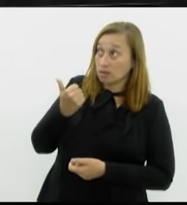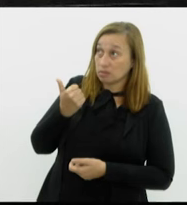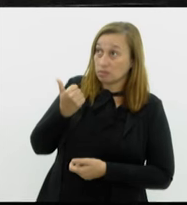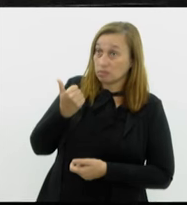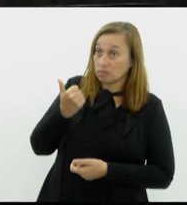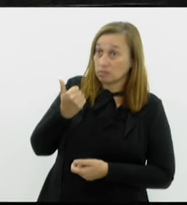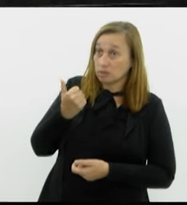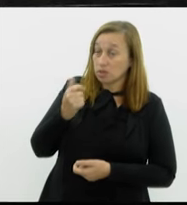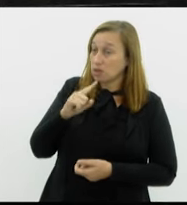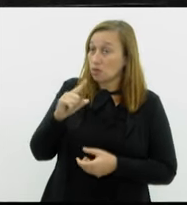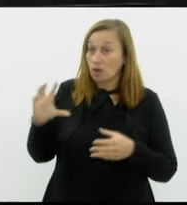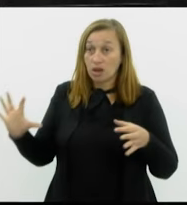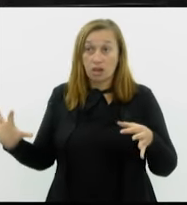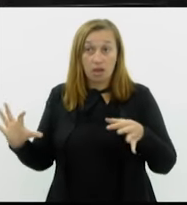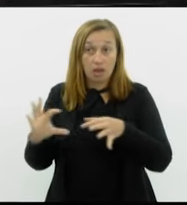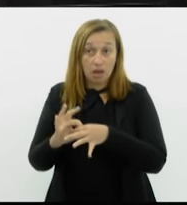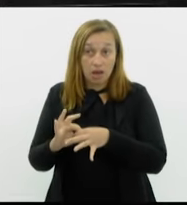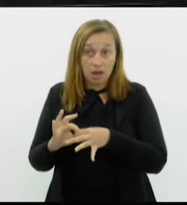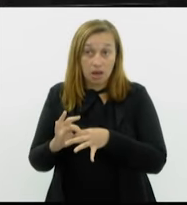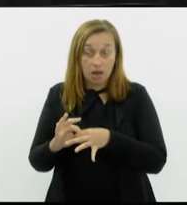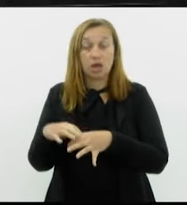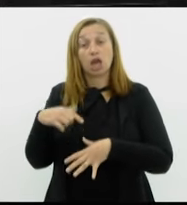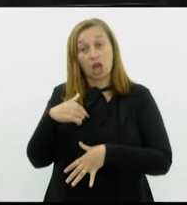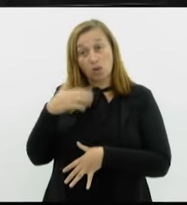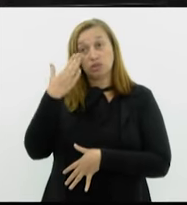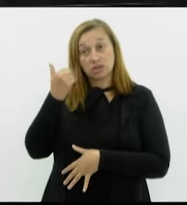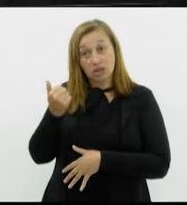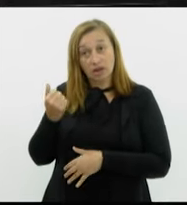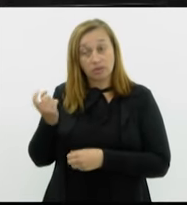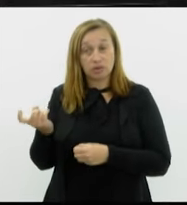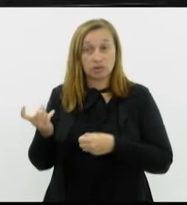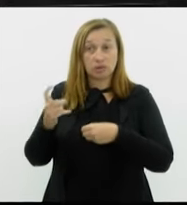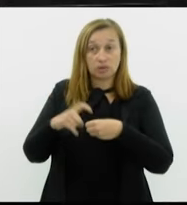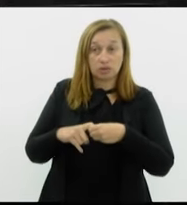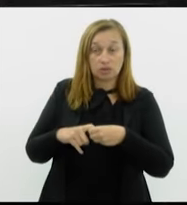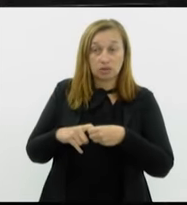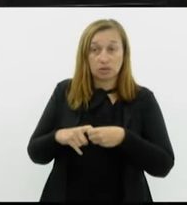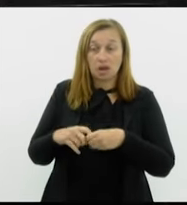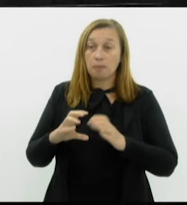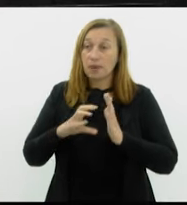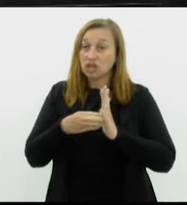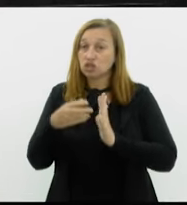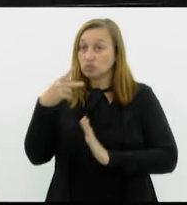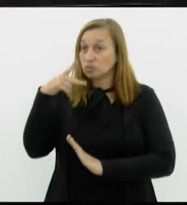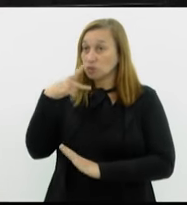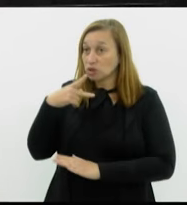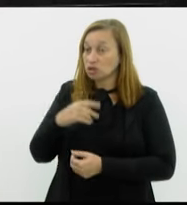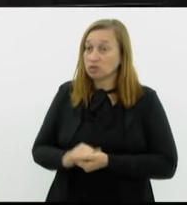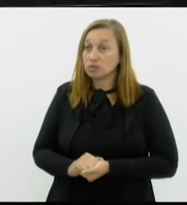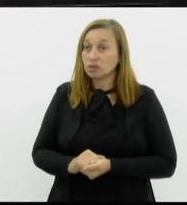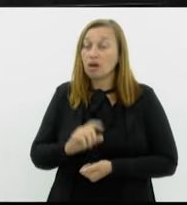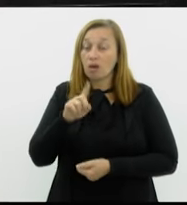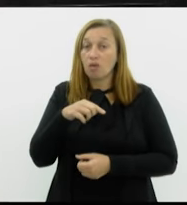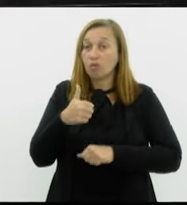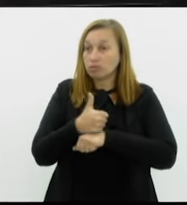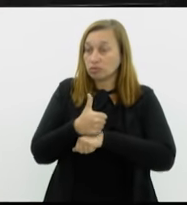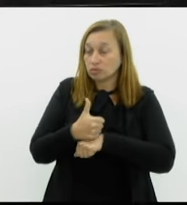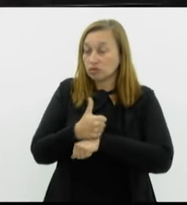é filiada, que eu saiba, a partido político, é uma